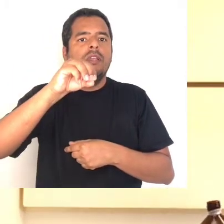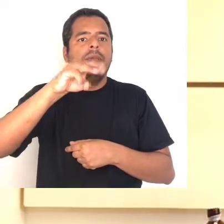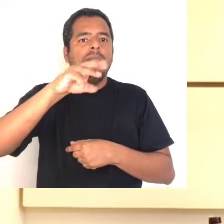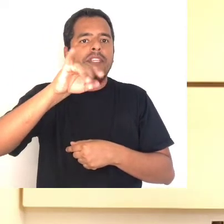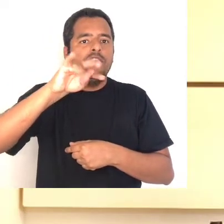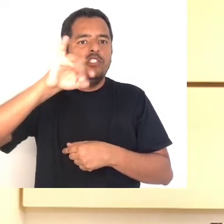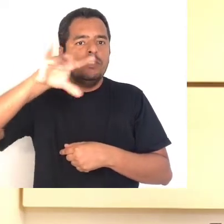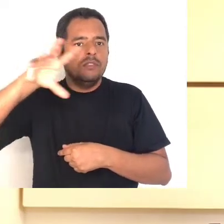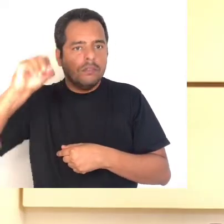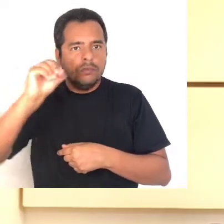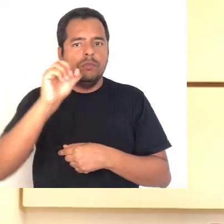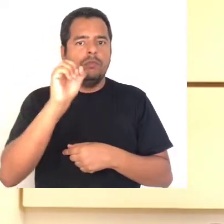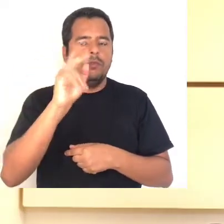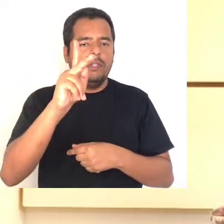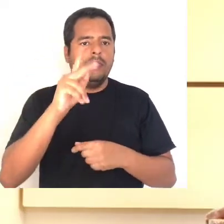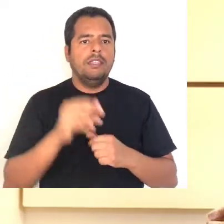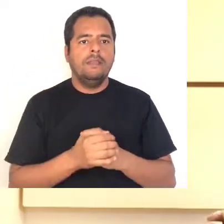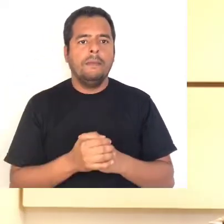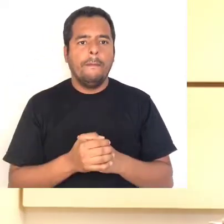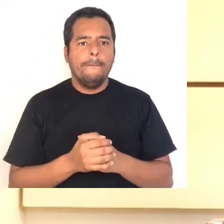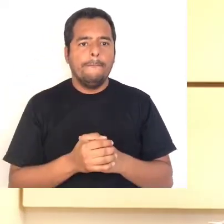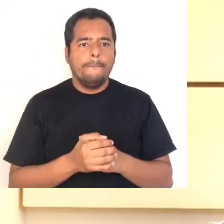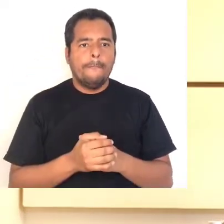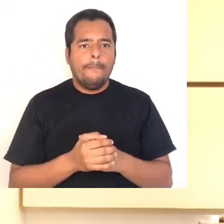terpibutílico, ok?